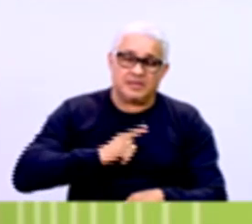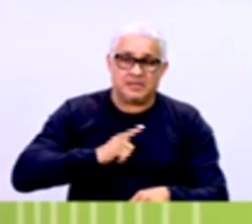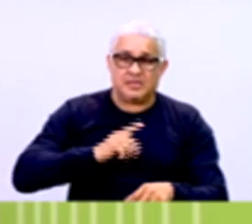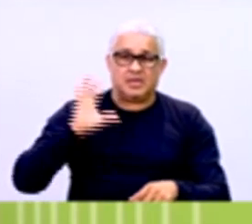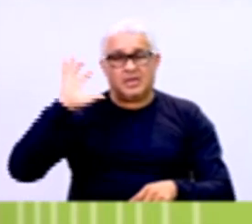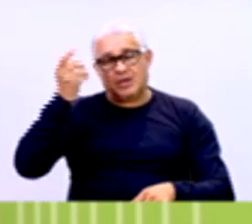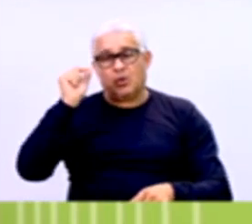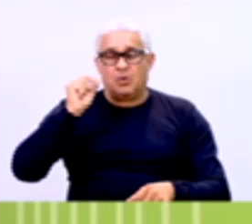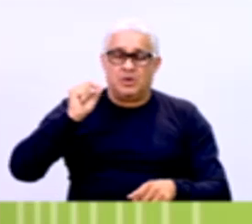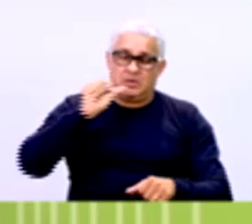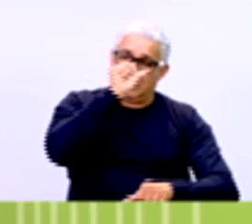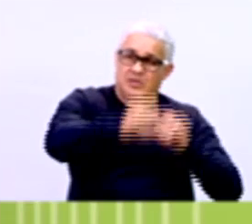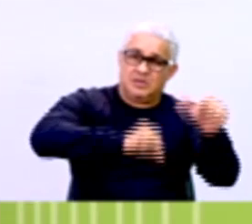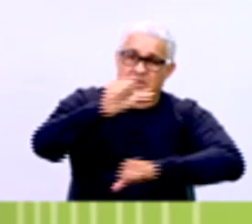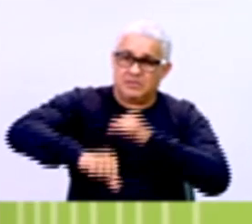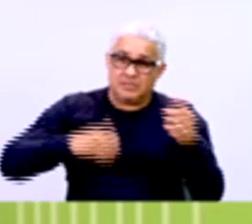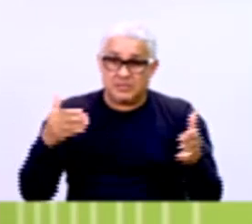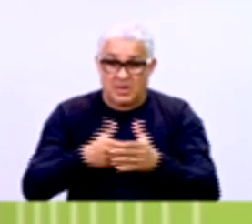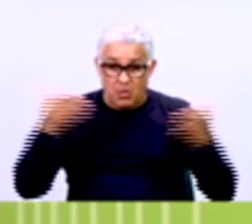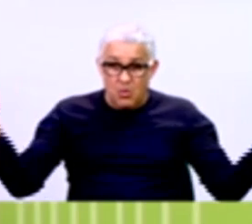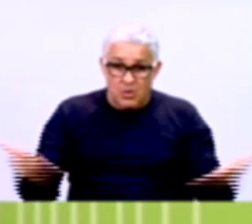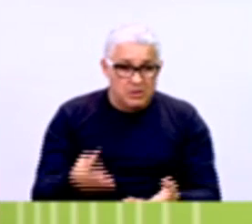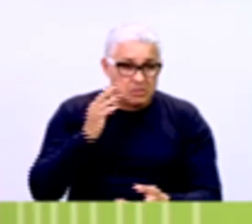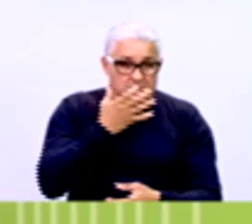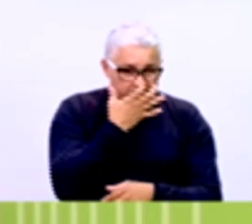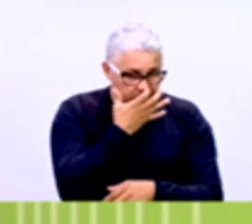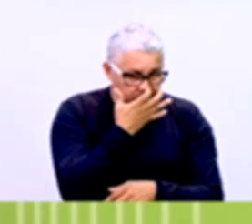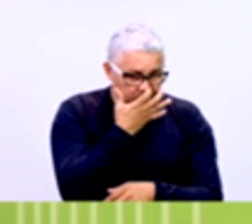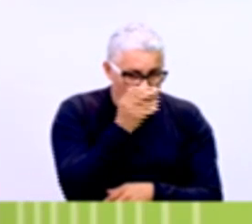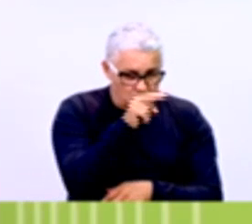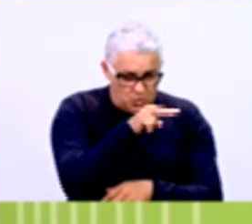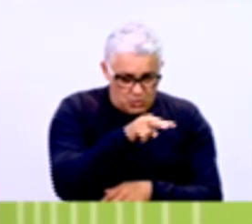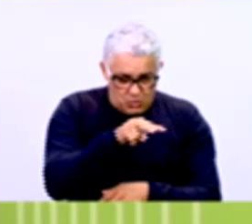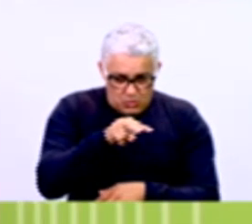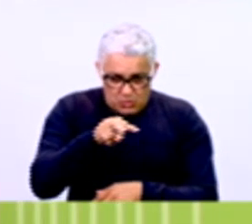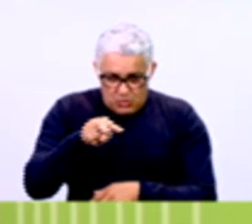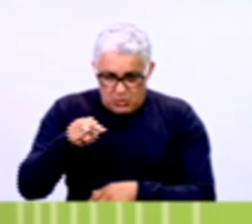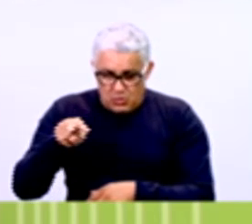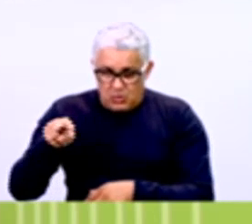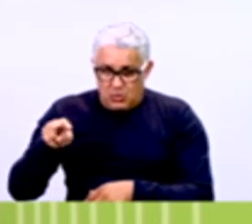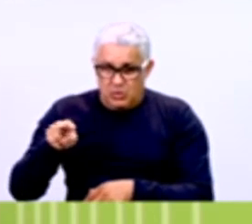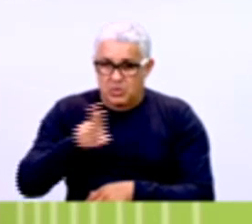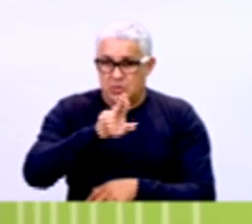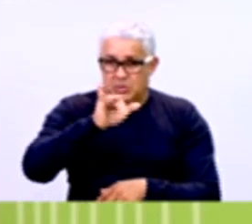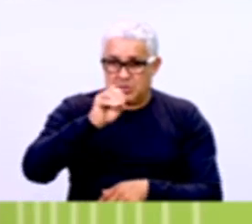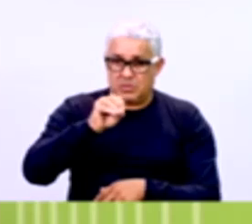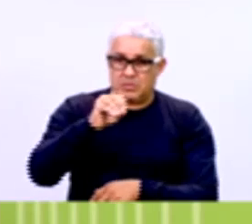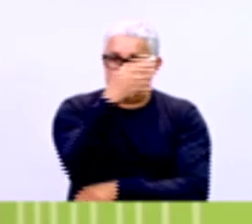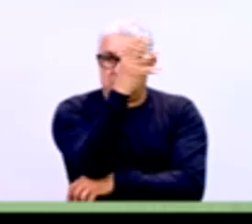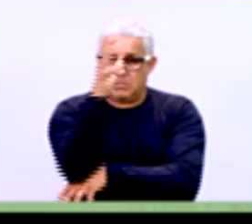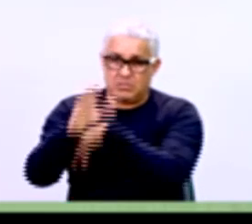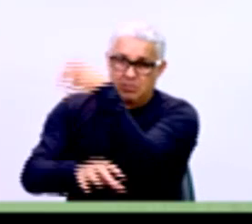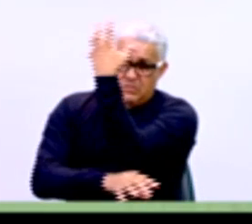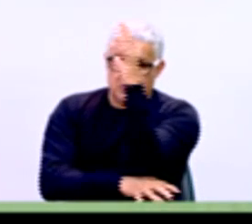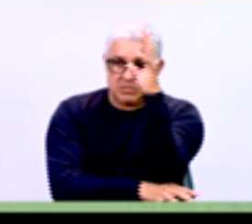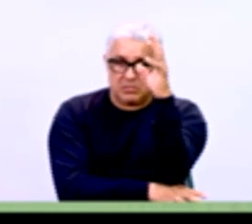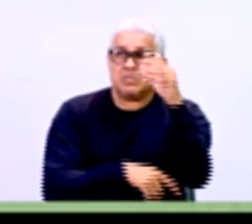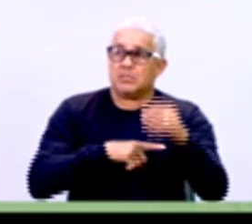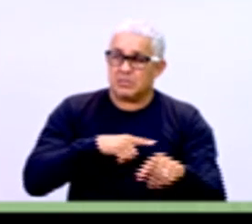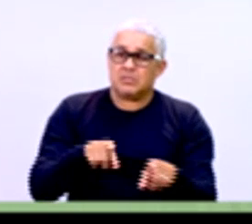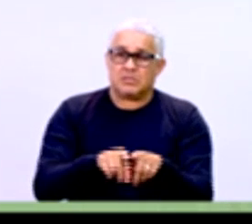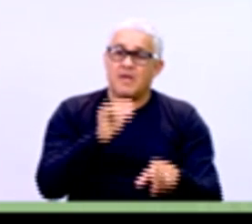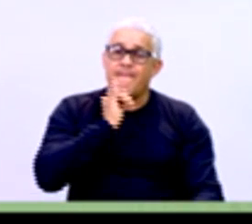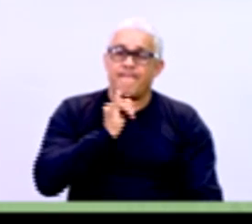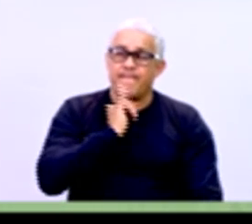mudanças que até hoje nós vimos observando ao longo da história do Rio Madeira, certo? Aqui nós temos exemplos